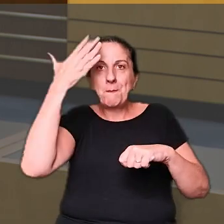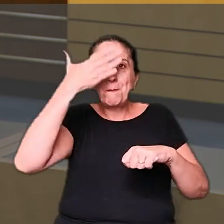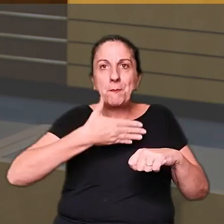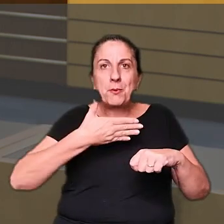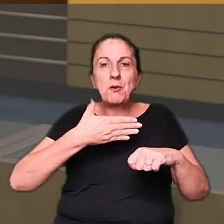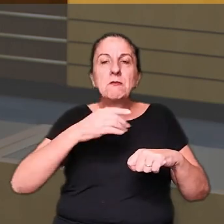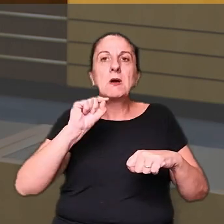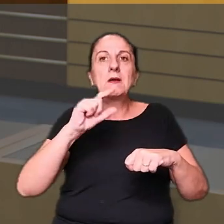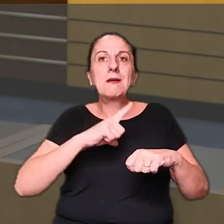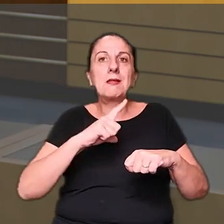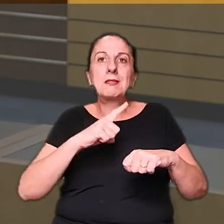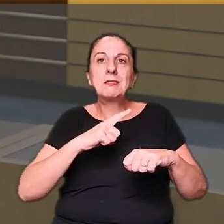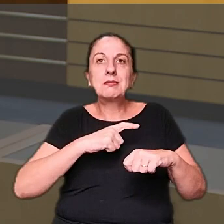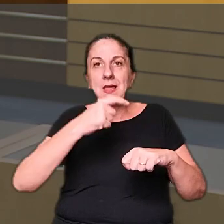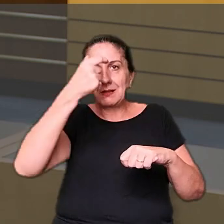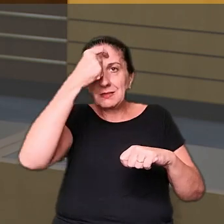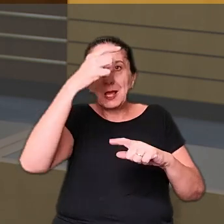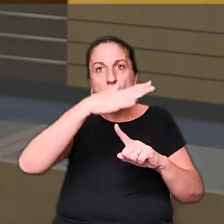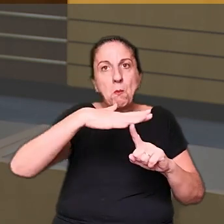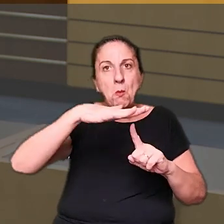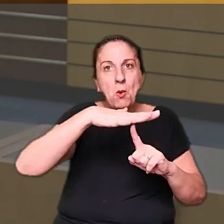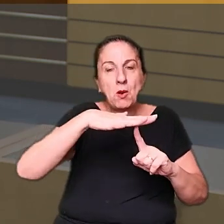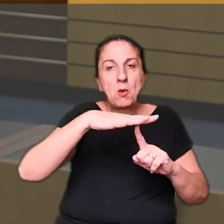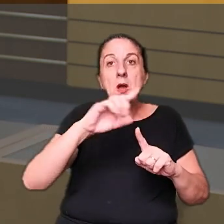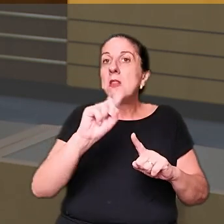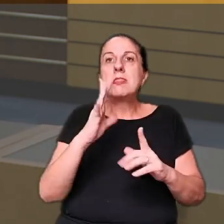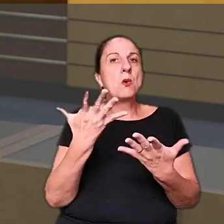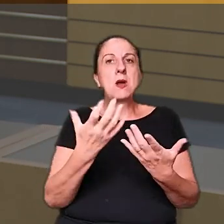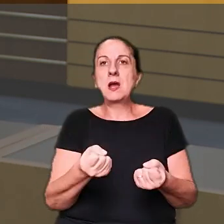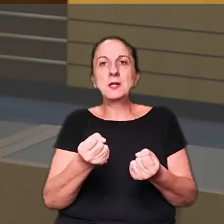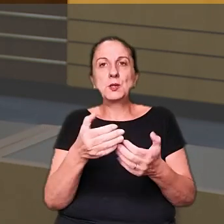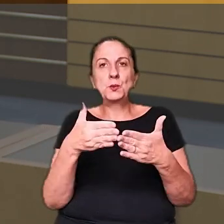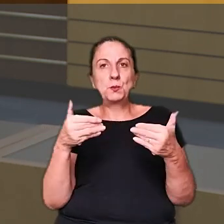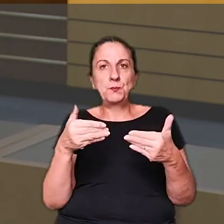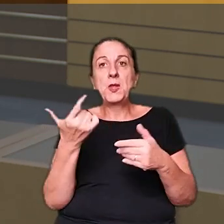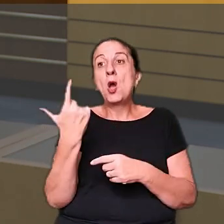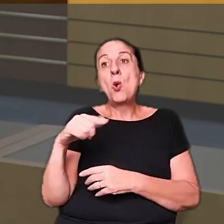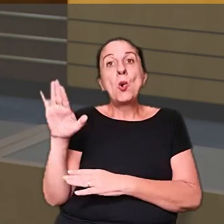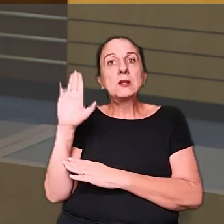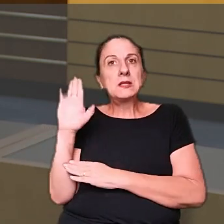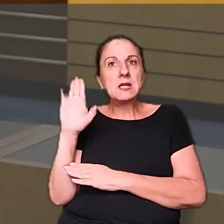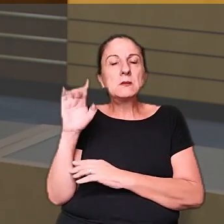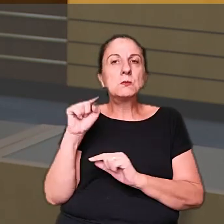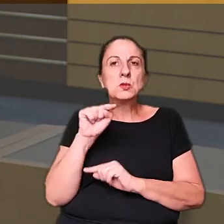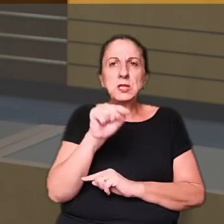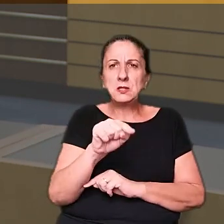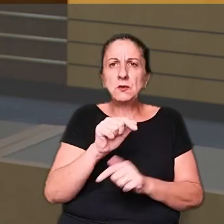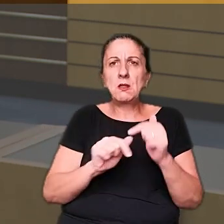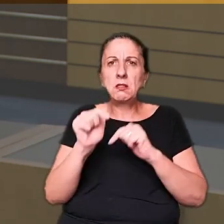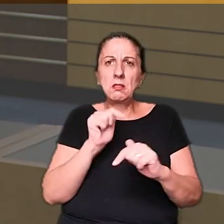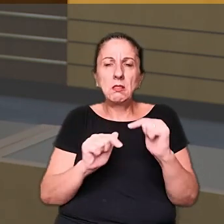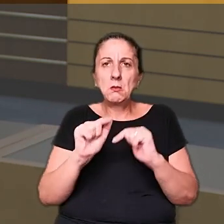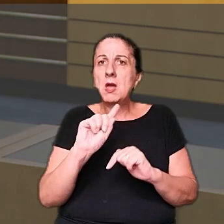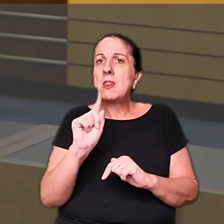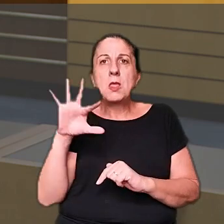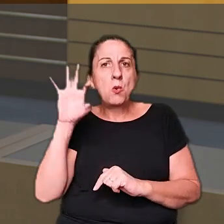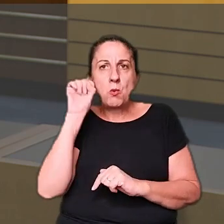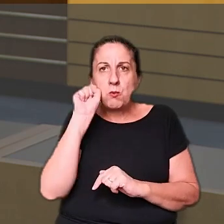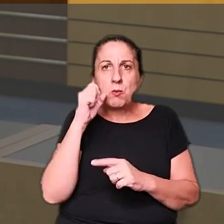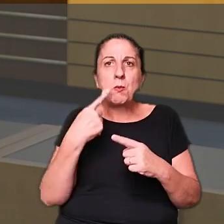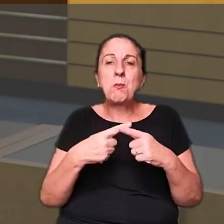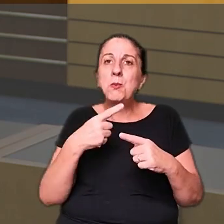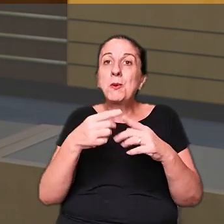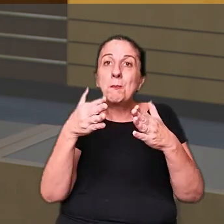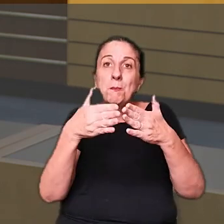foi capaz de comprovar a existência do dano moral. Assim, negou o pedido. A outra testemunha indicada pelo